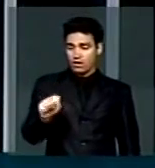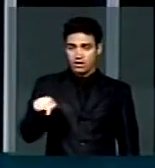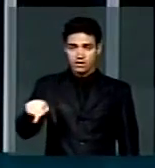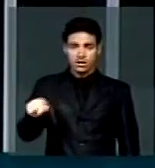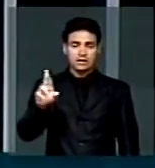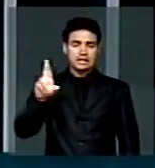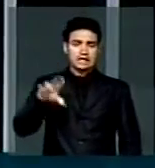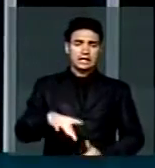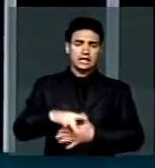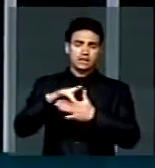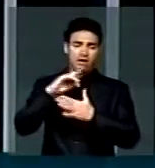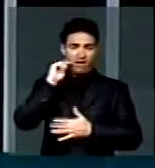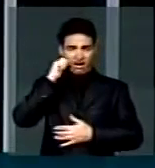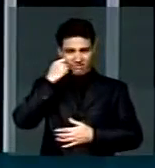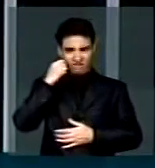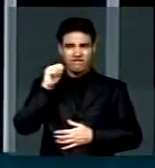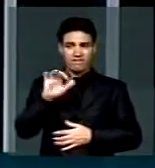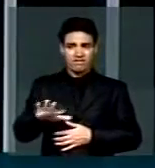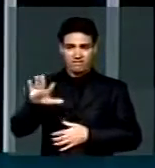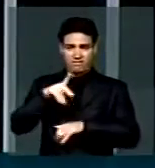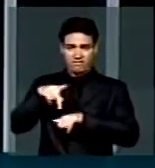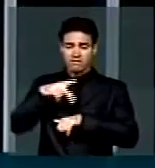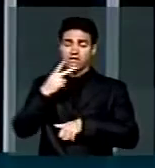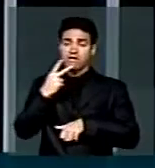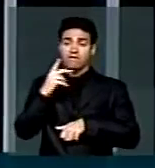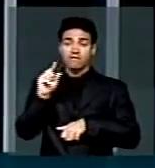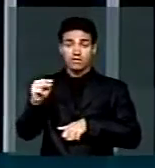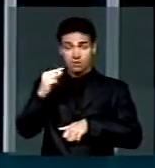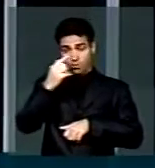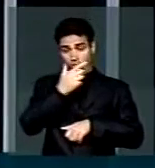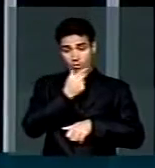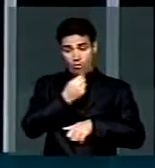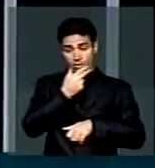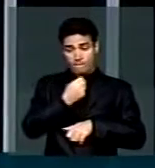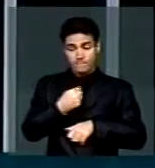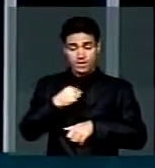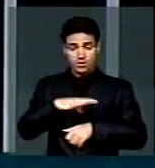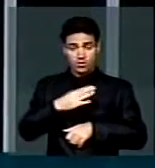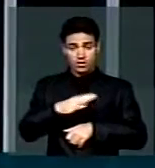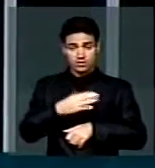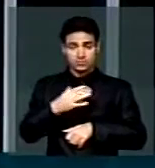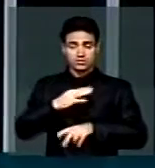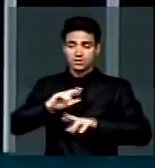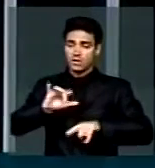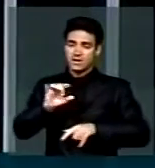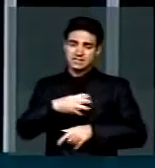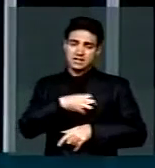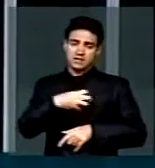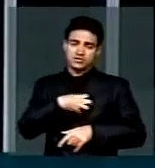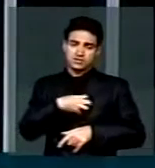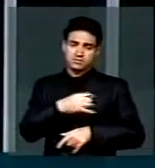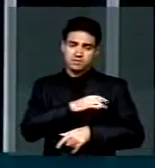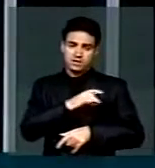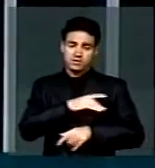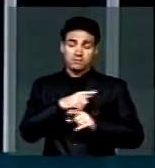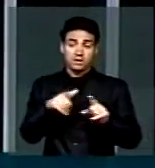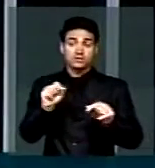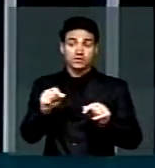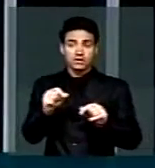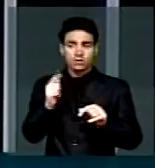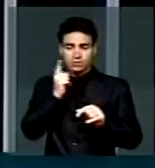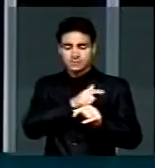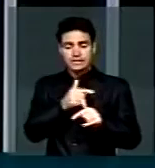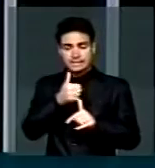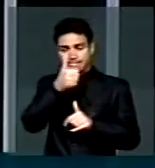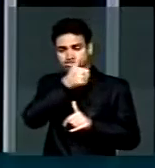africano nos dizia: o homem corajoso não é quem não sente medo, mas quem vence esse medo.